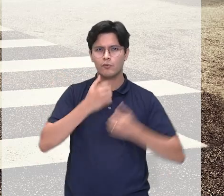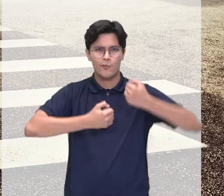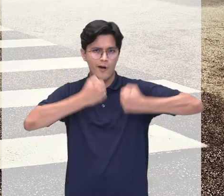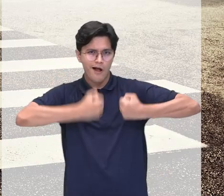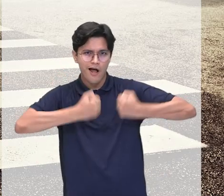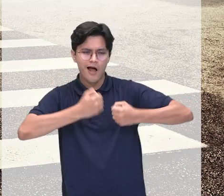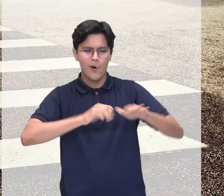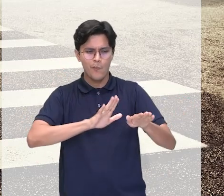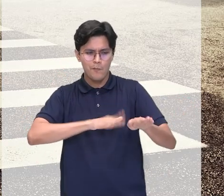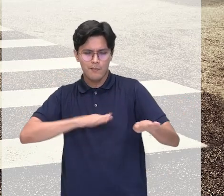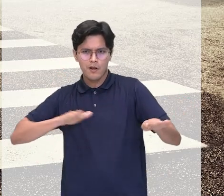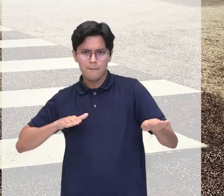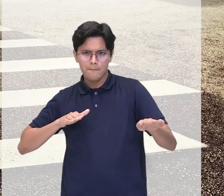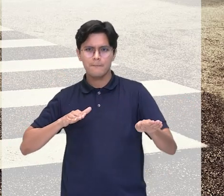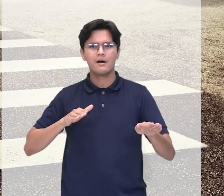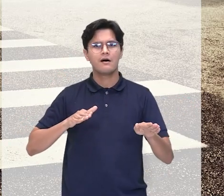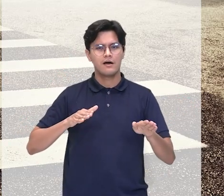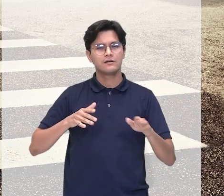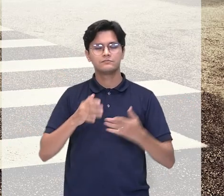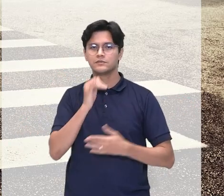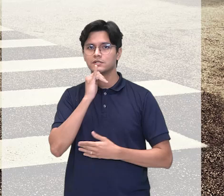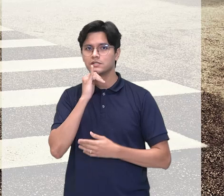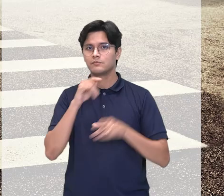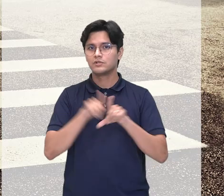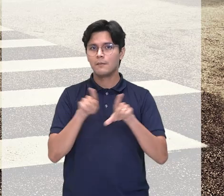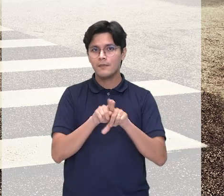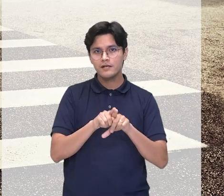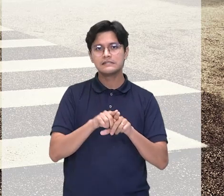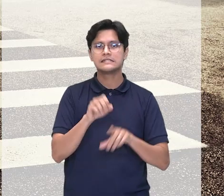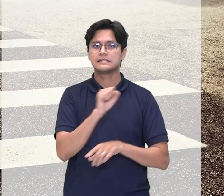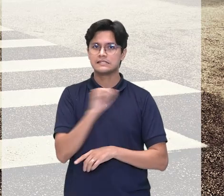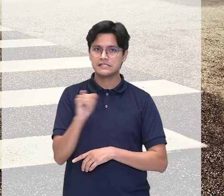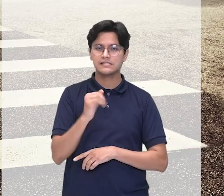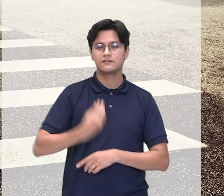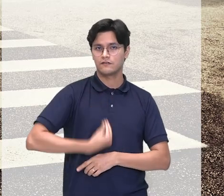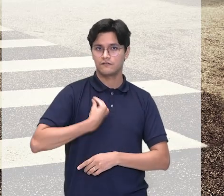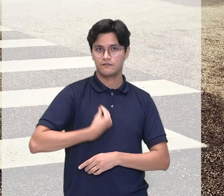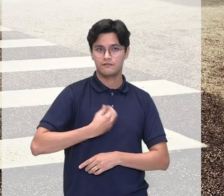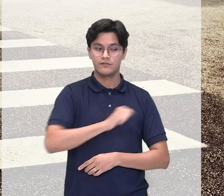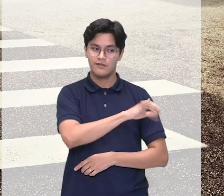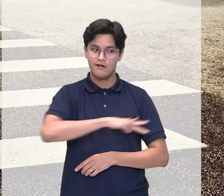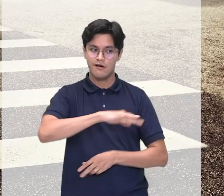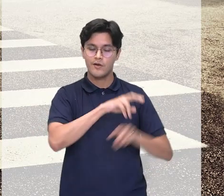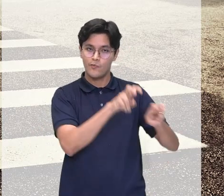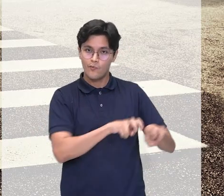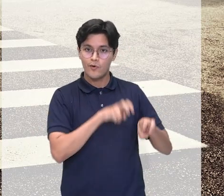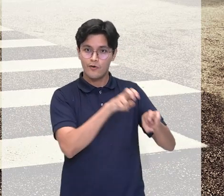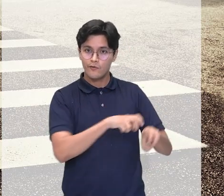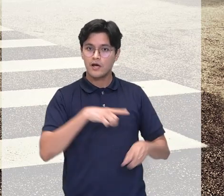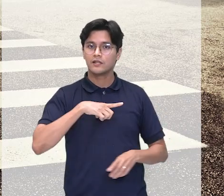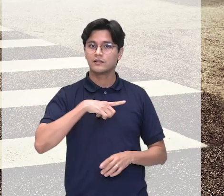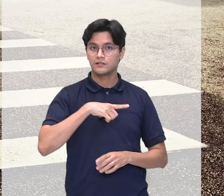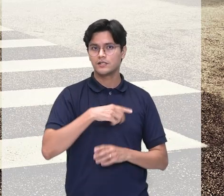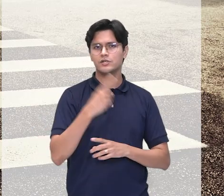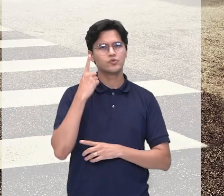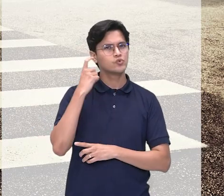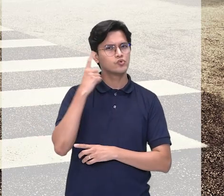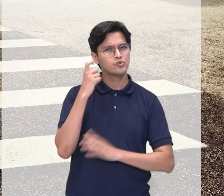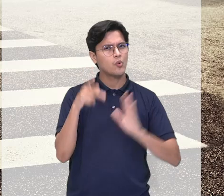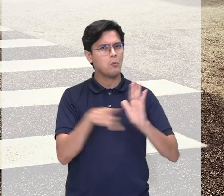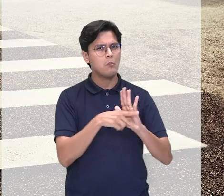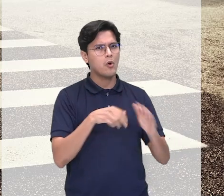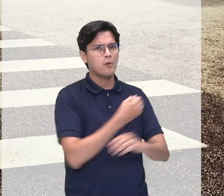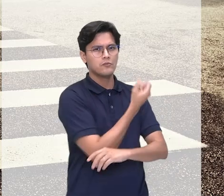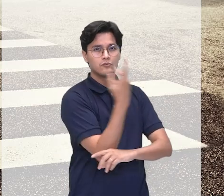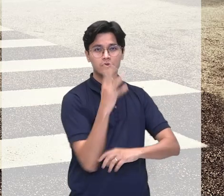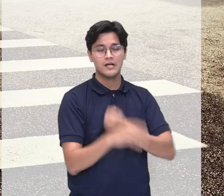mais rural, pode ouvir esses sons da natureza. Então, o som, ele